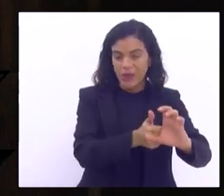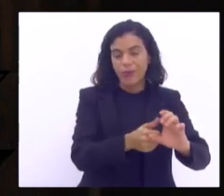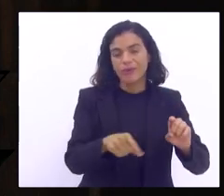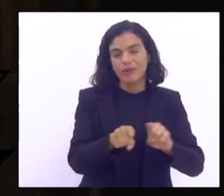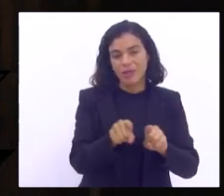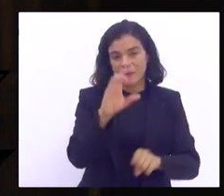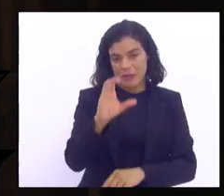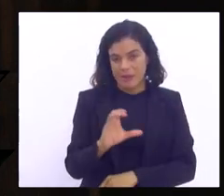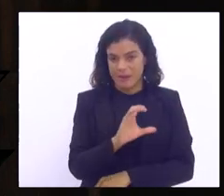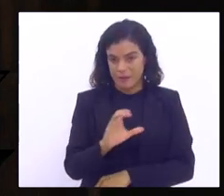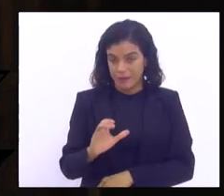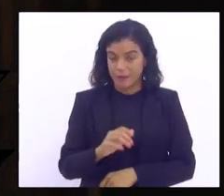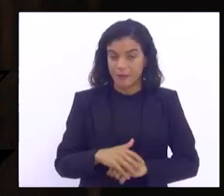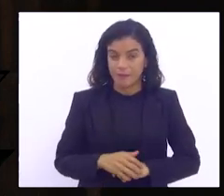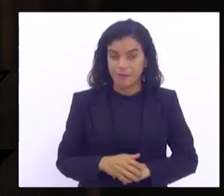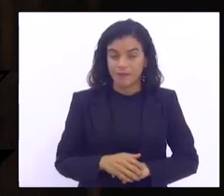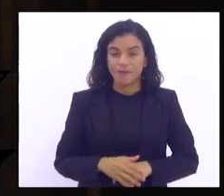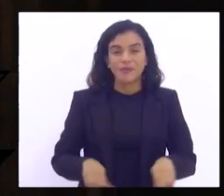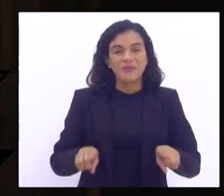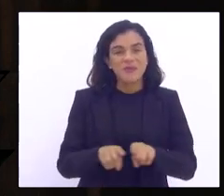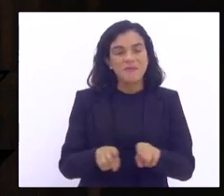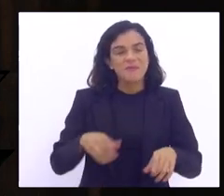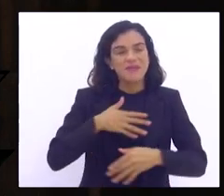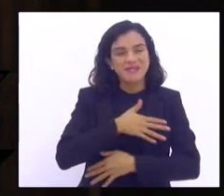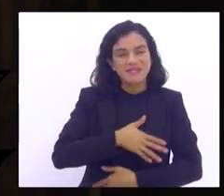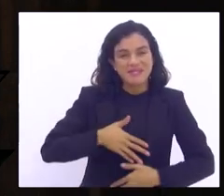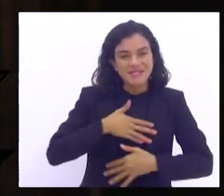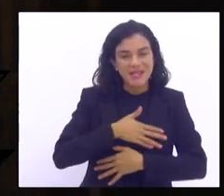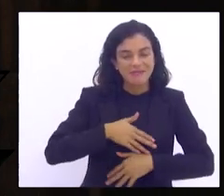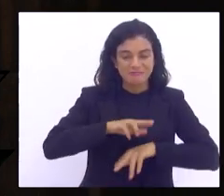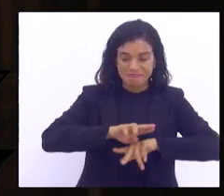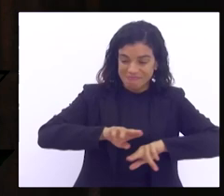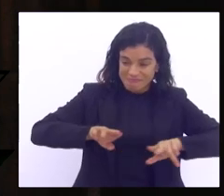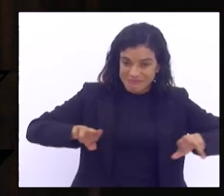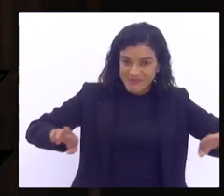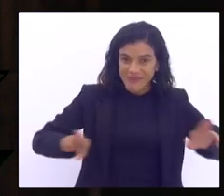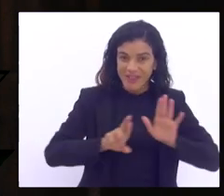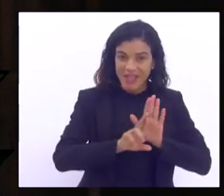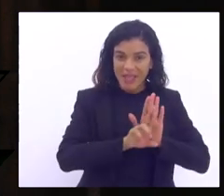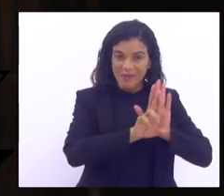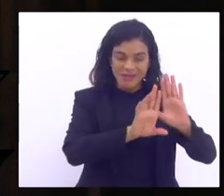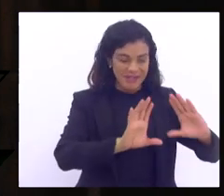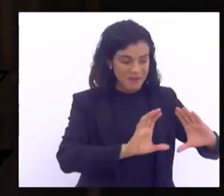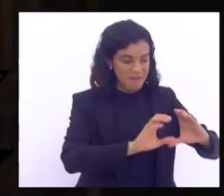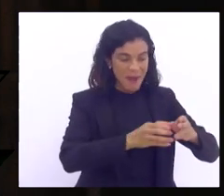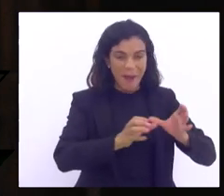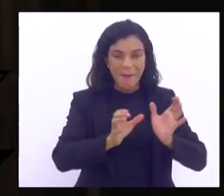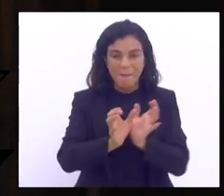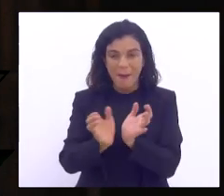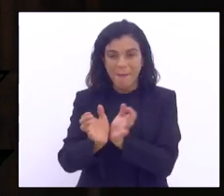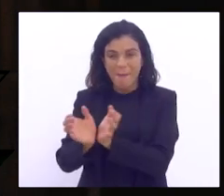claro. Também saúdo os diversos representantes das diversas comunidades.